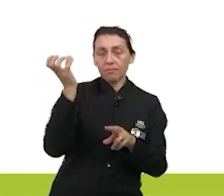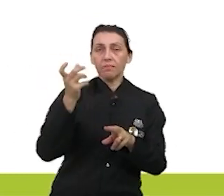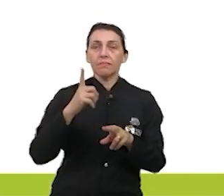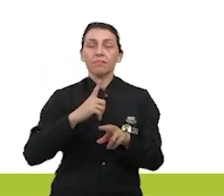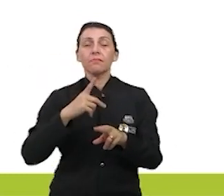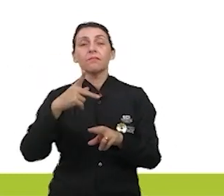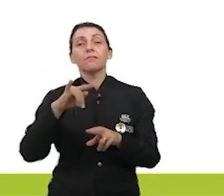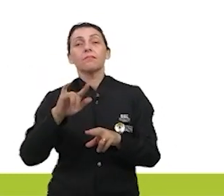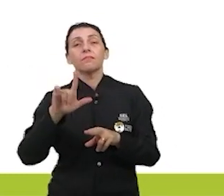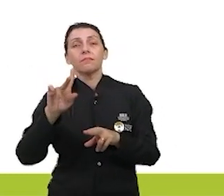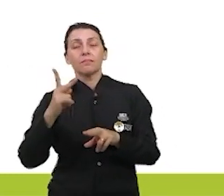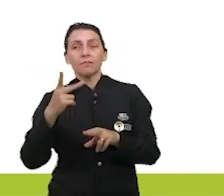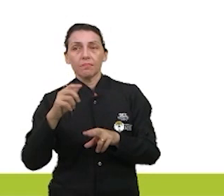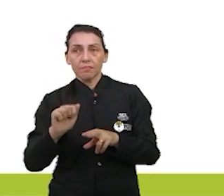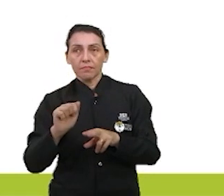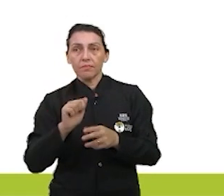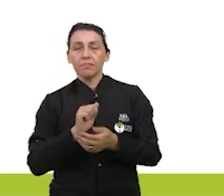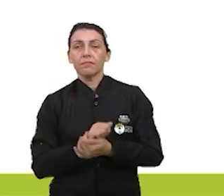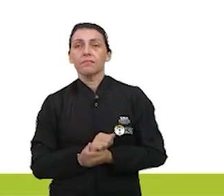uma pilha,